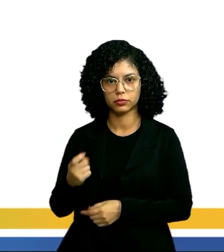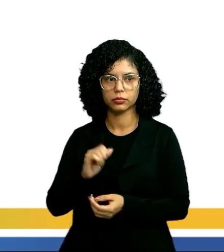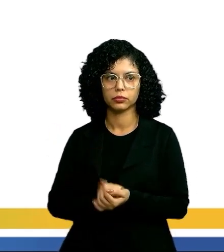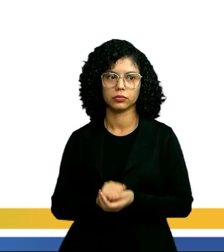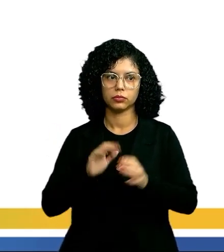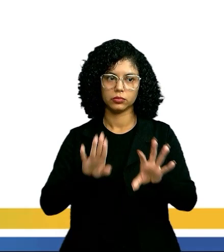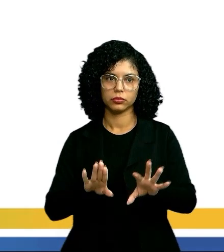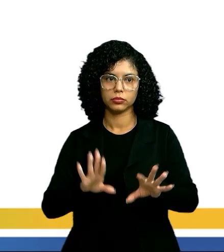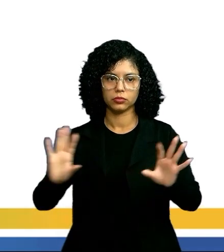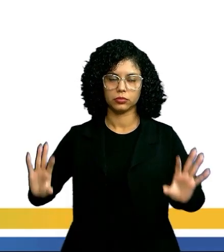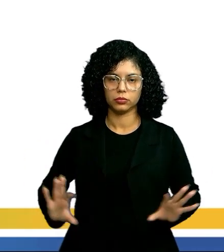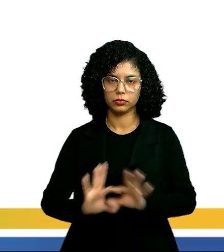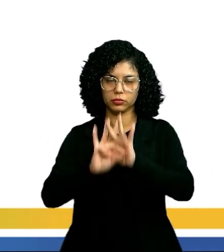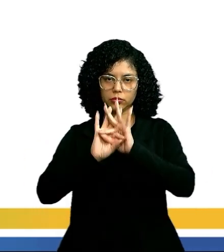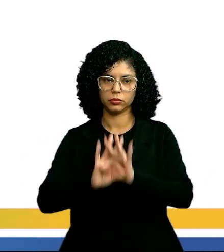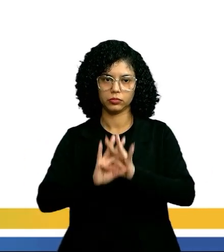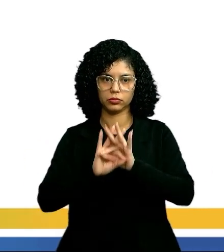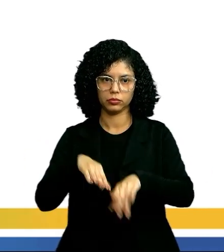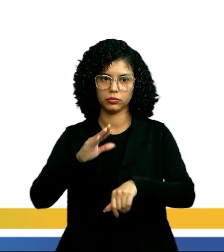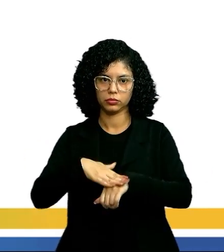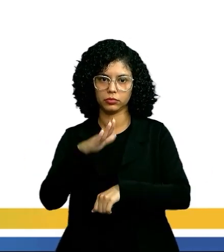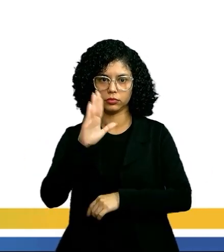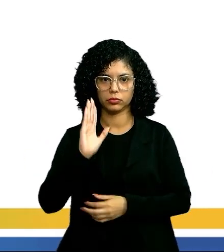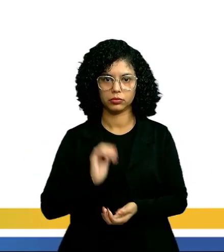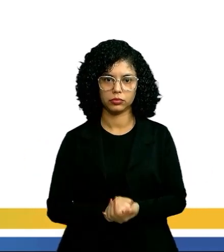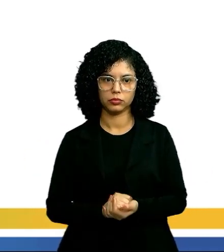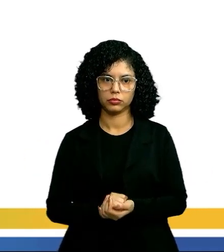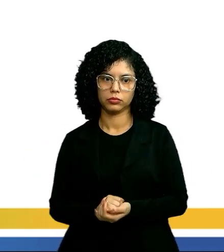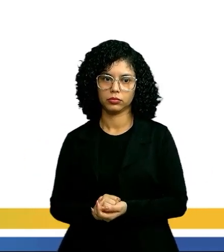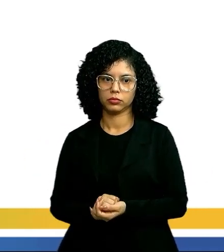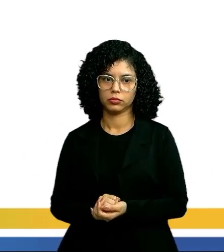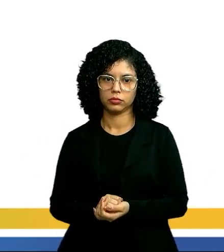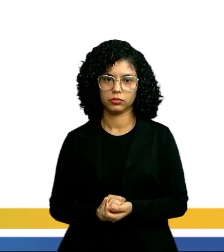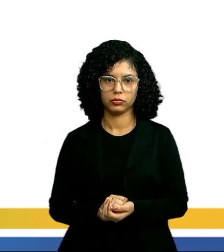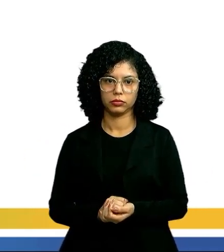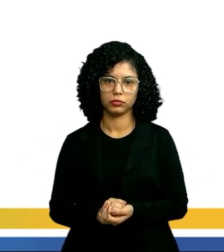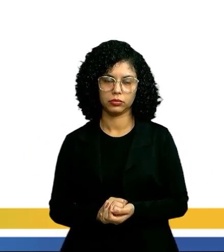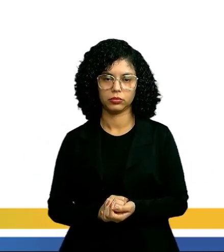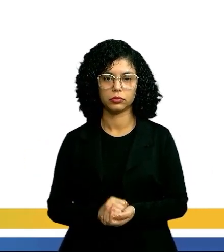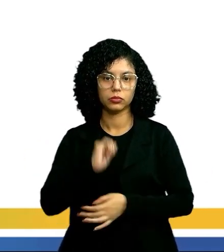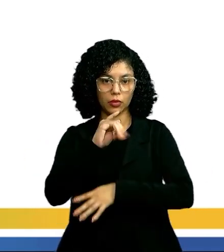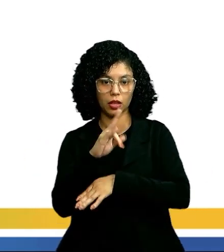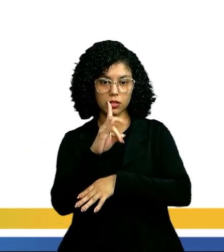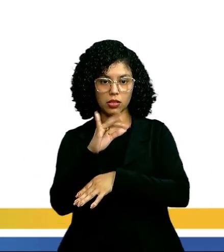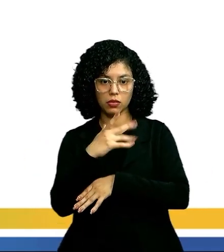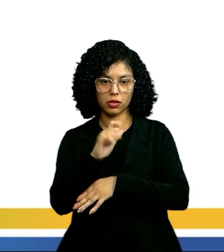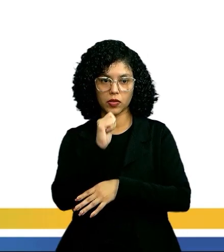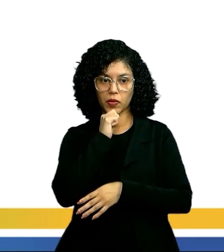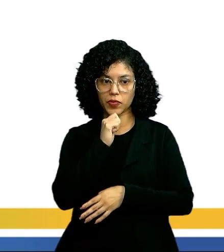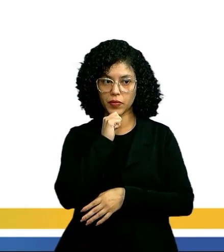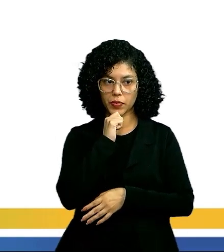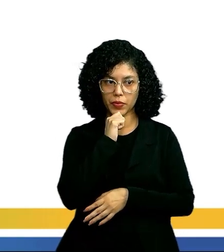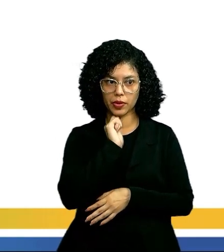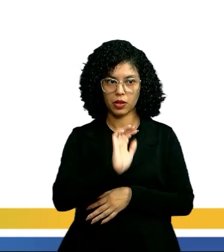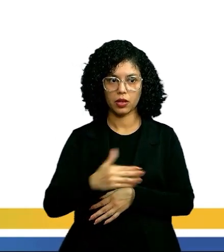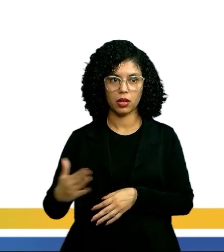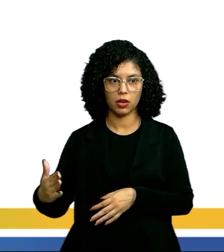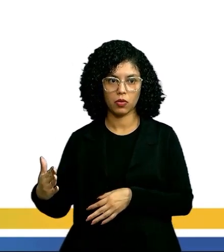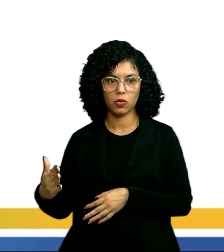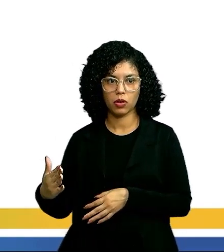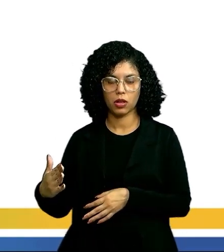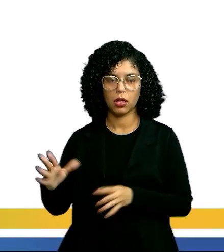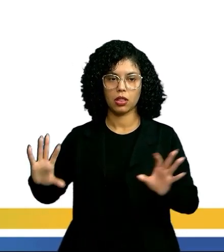o hidrogênio liga-se ao carbono mais hidrogenado da insaturação, enquanto que